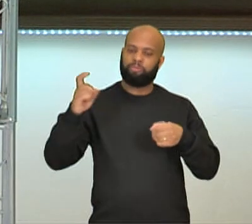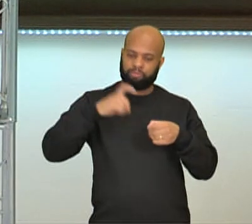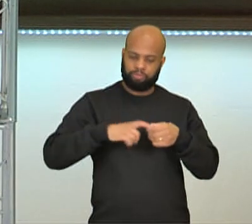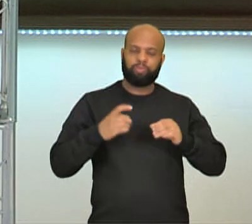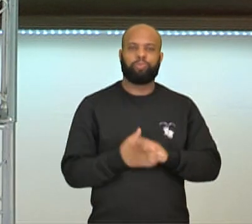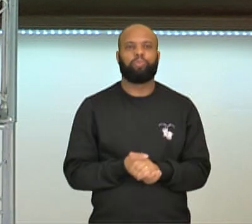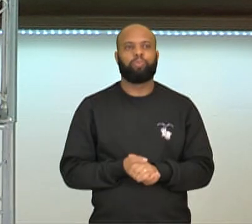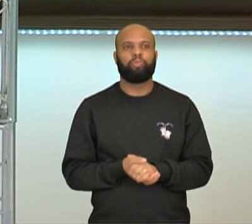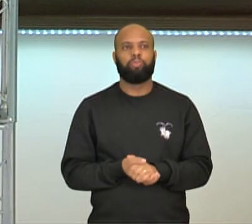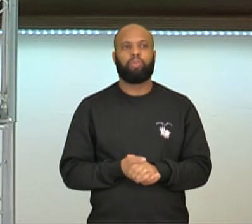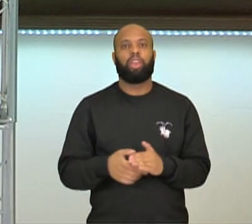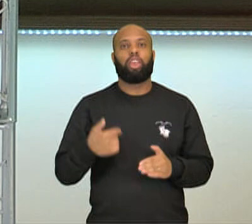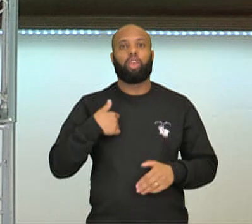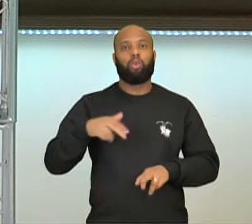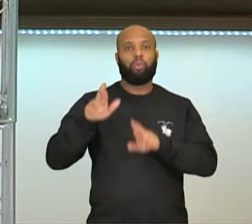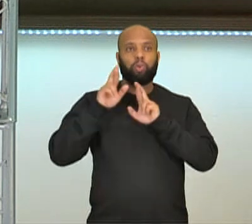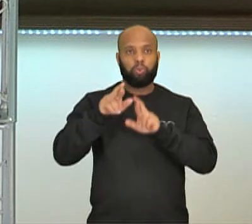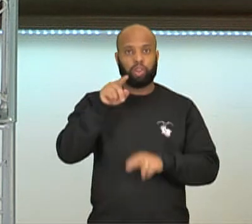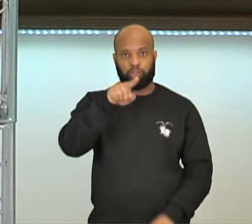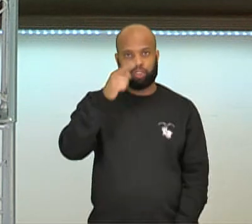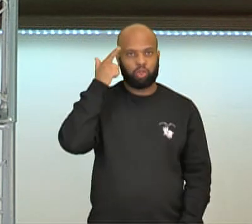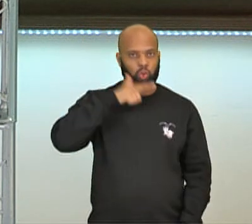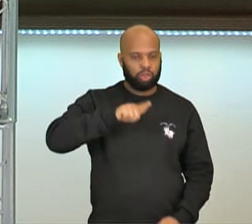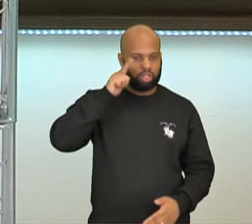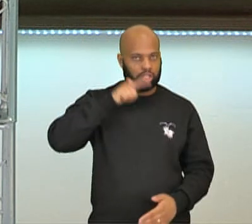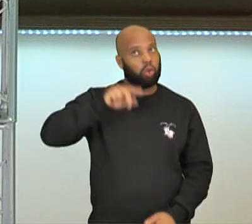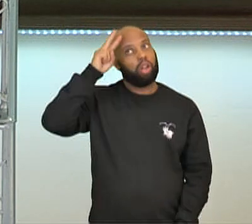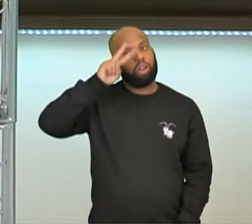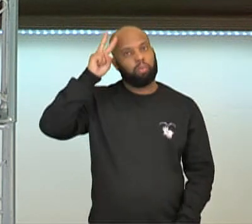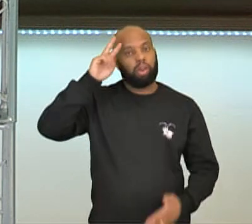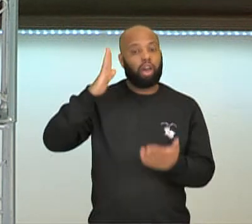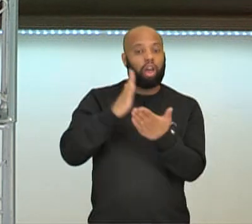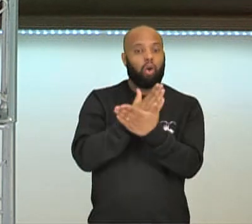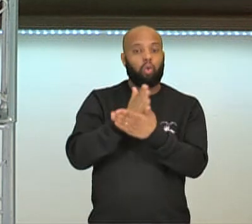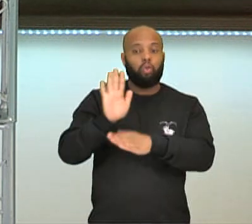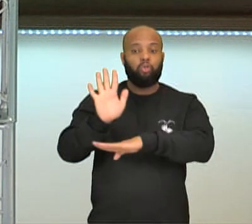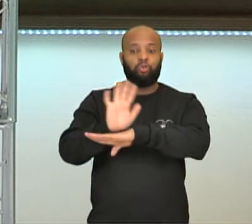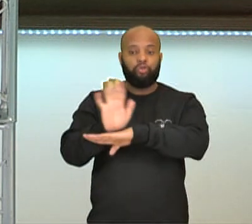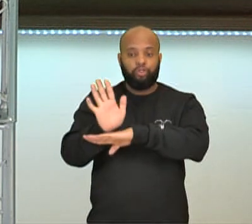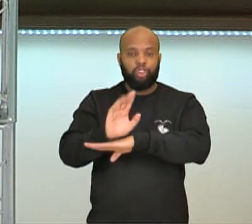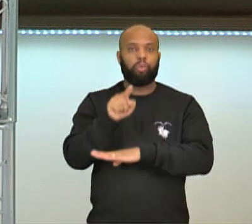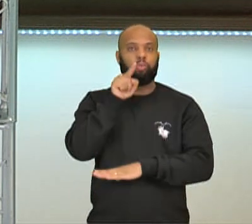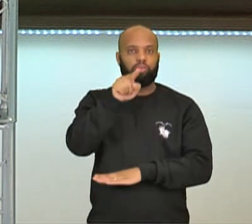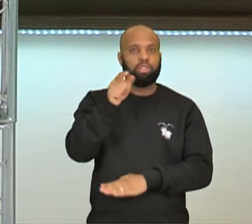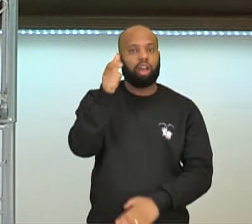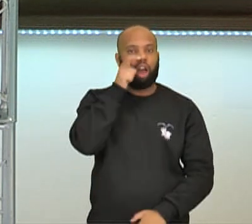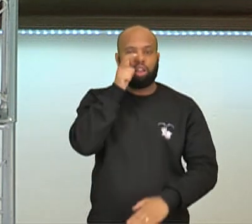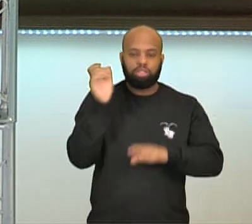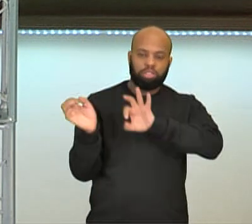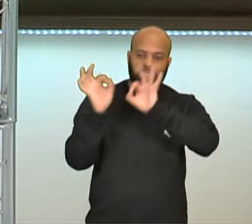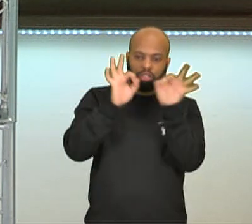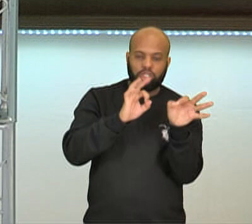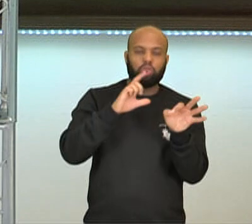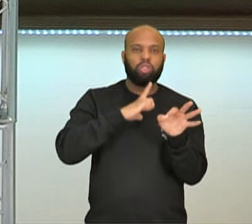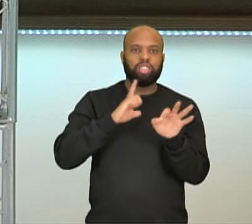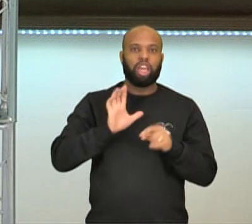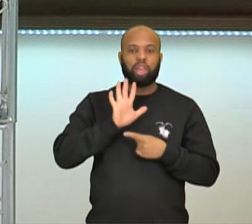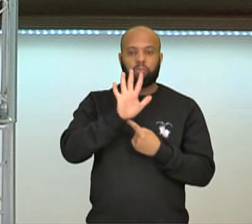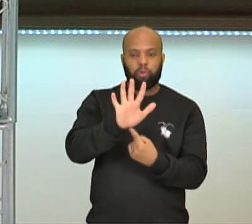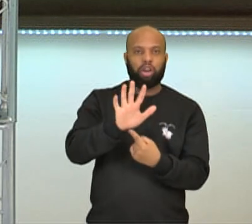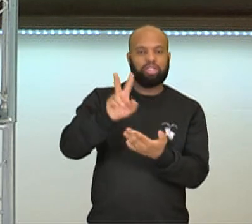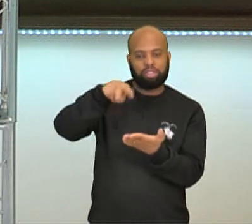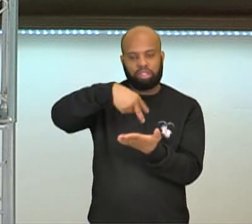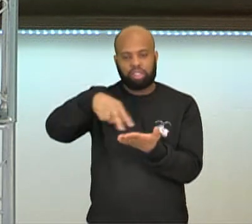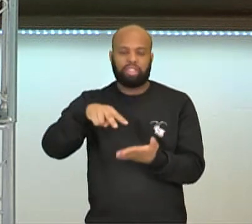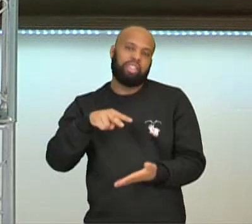Retornamos. Então, eu espero que você tenha conseguido lembrar algum filme que tem essa cena da dança. Às vezes não lembrou o nome